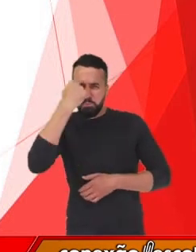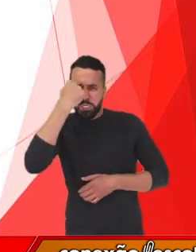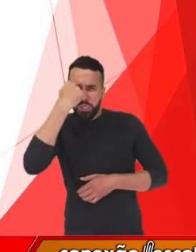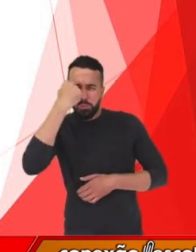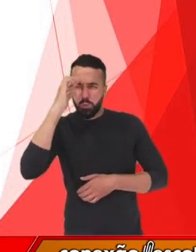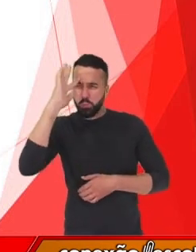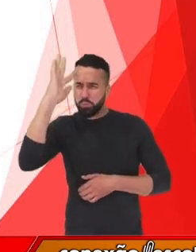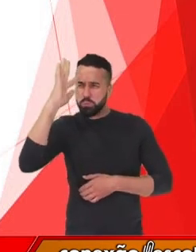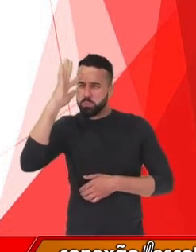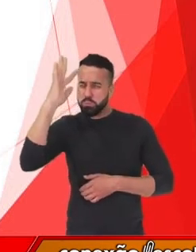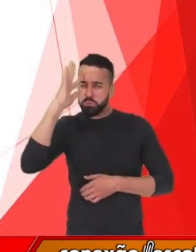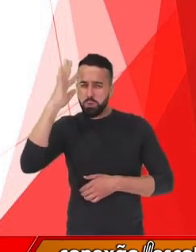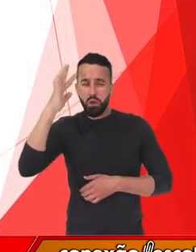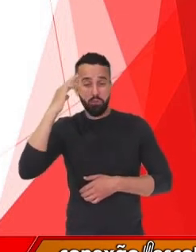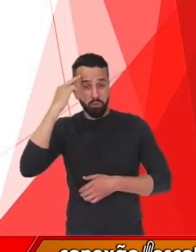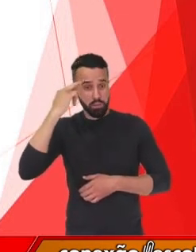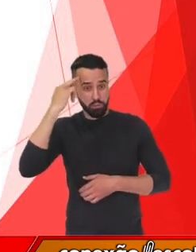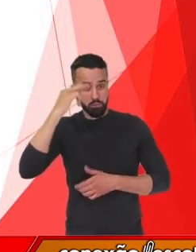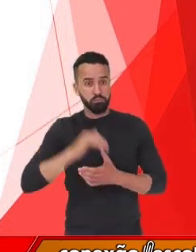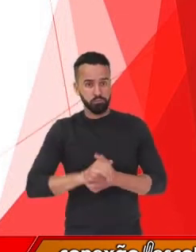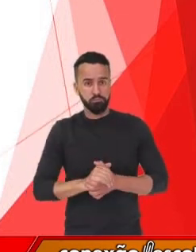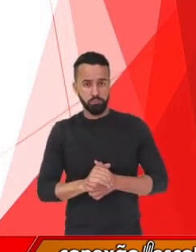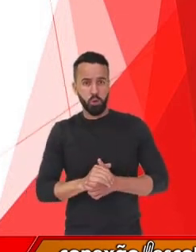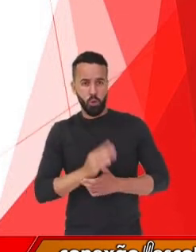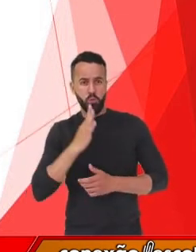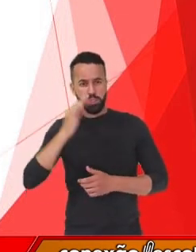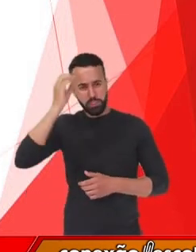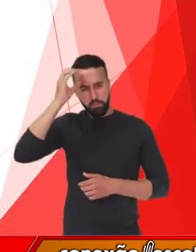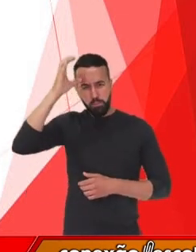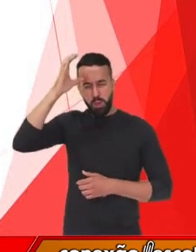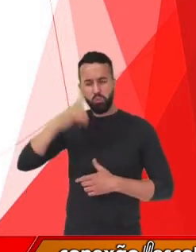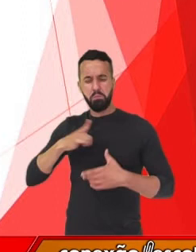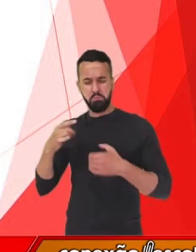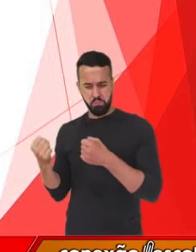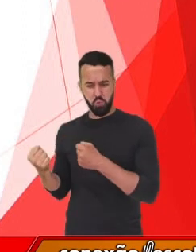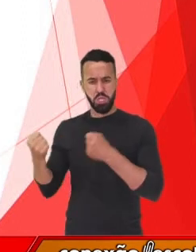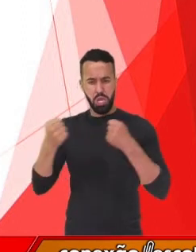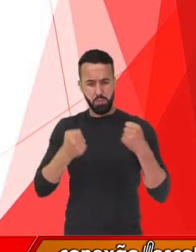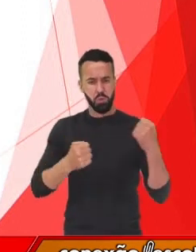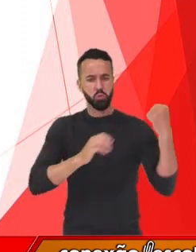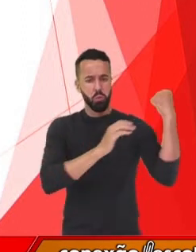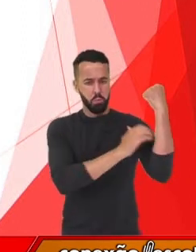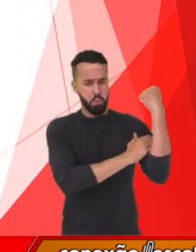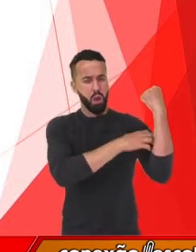pensamento. Conhecimento é empoderamento contra os